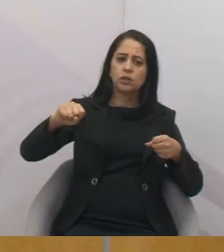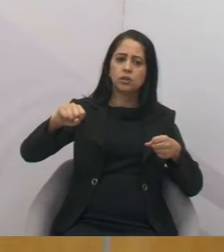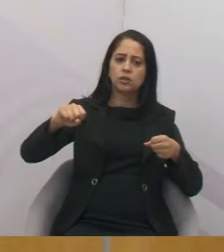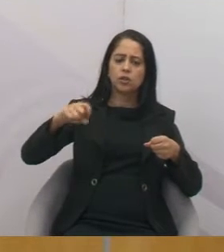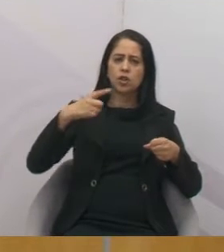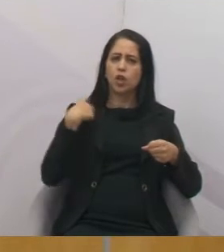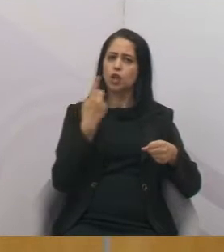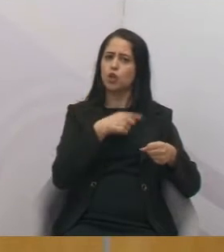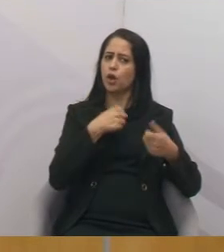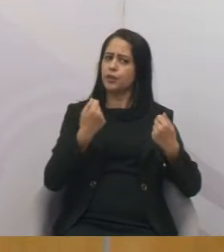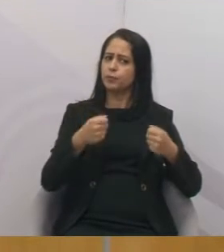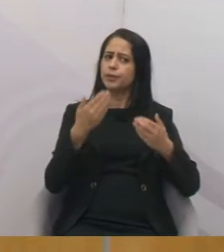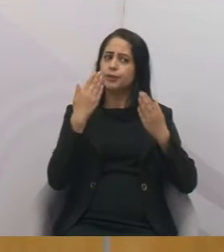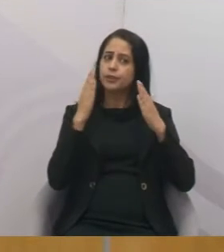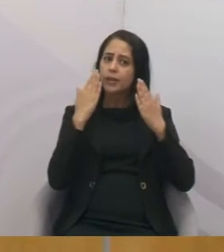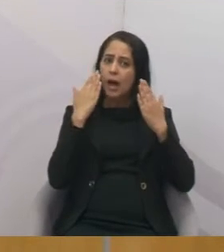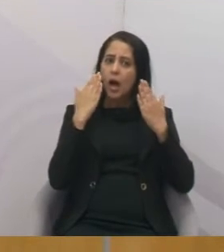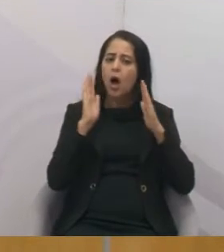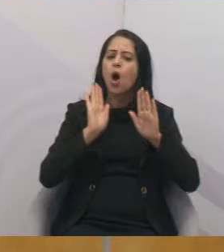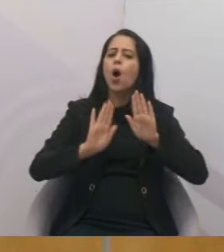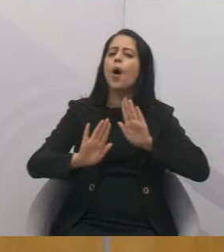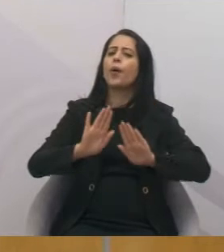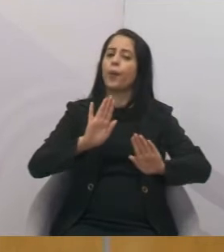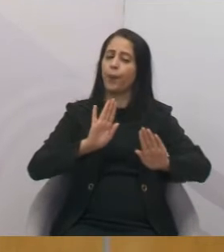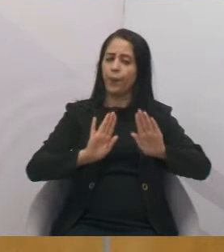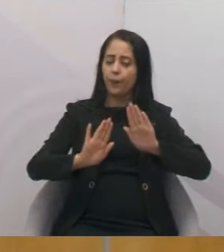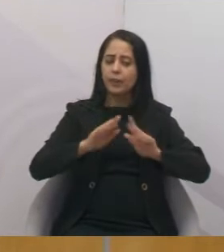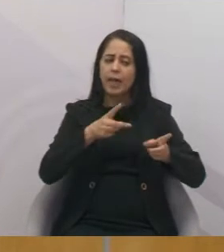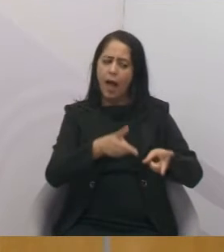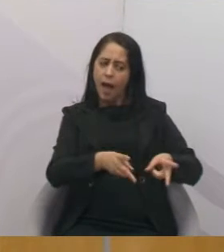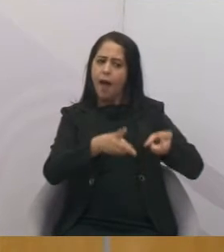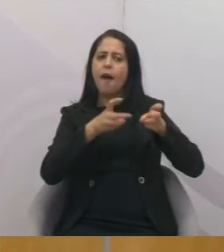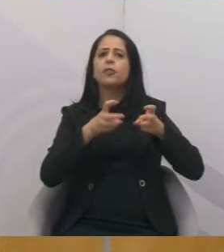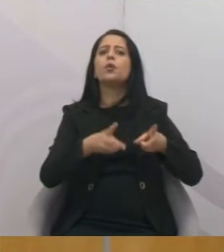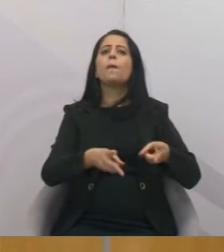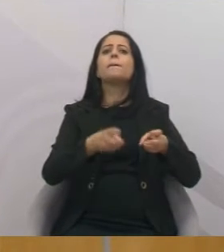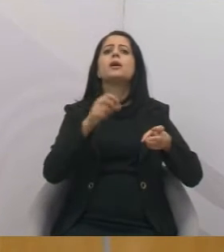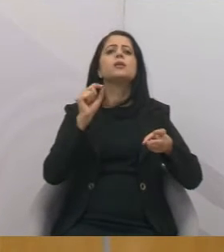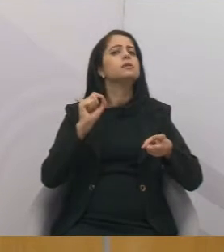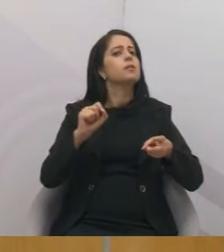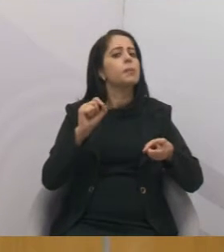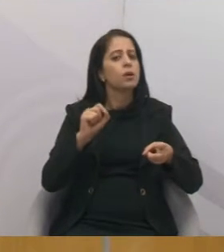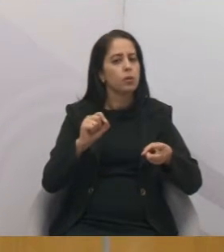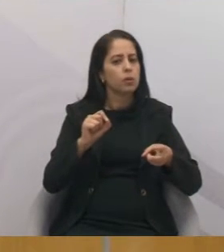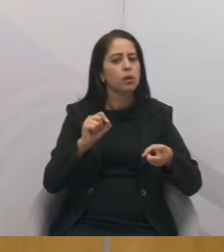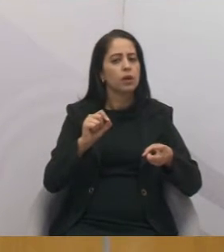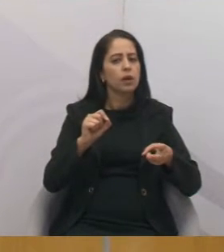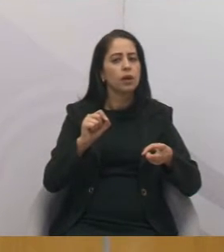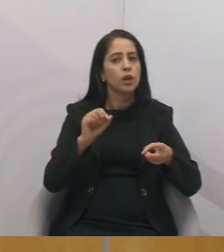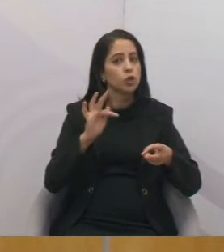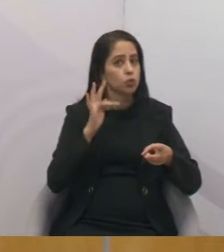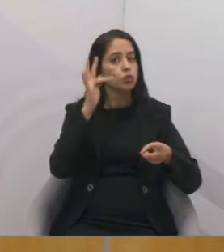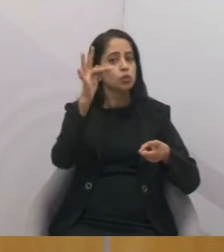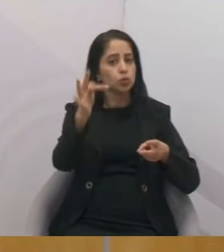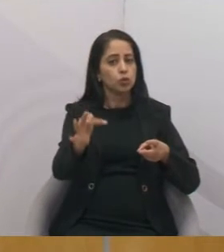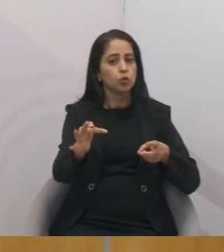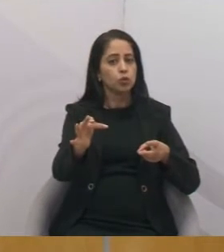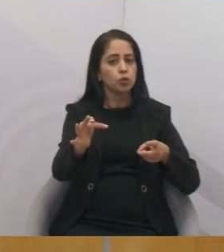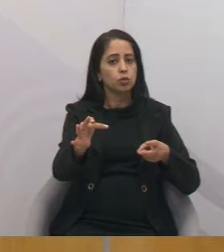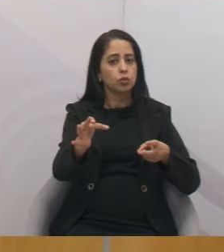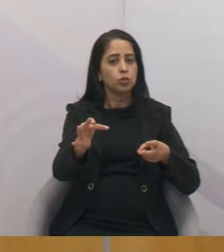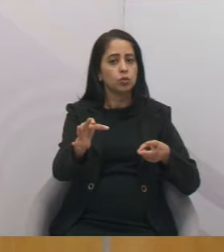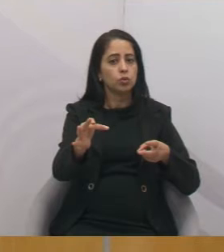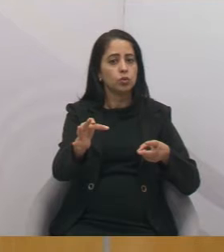não olhar com cautela, com muita parcimônia, tudo isso, nós corremos o risco de, num futuro não tão